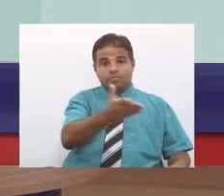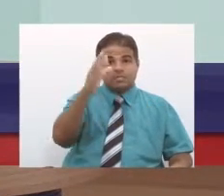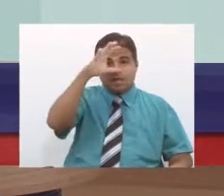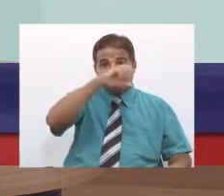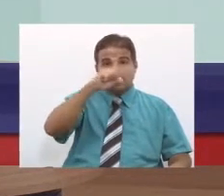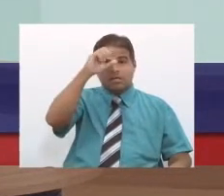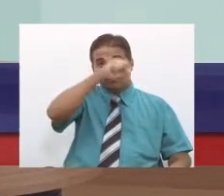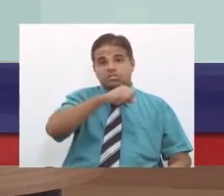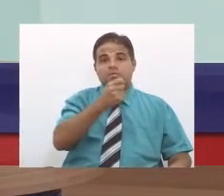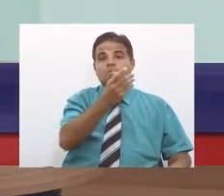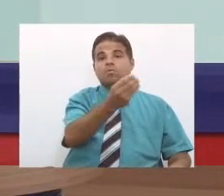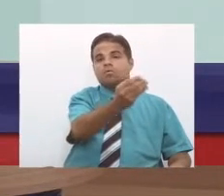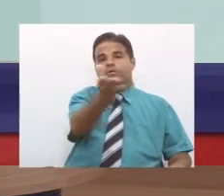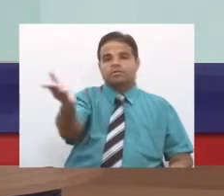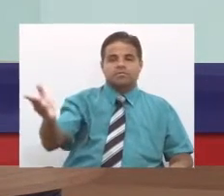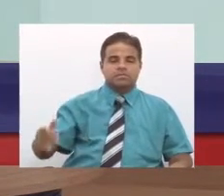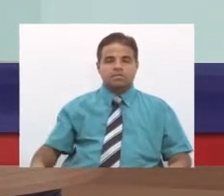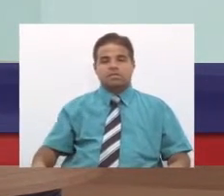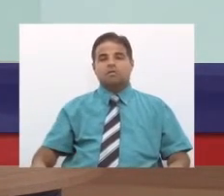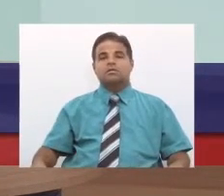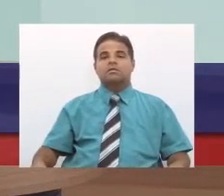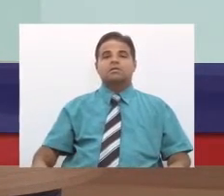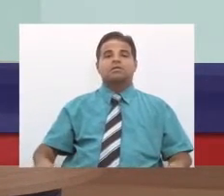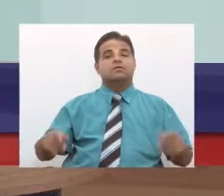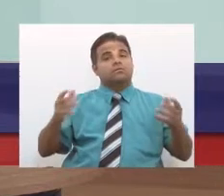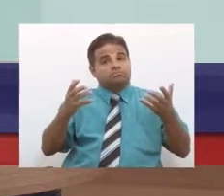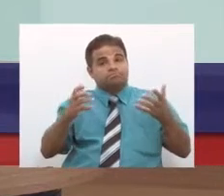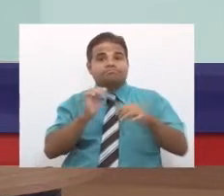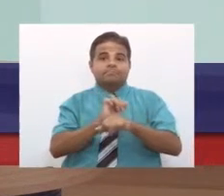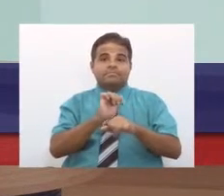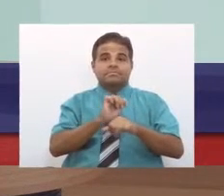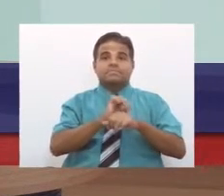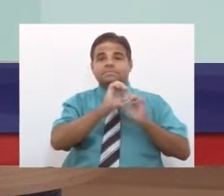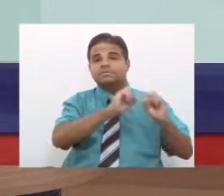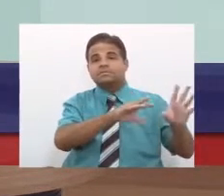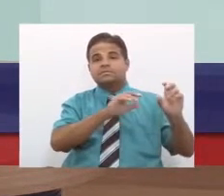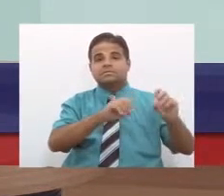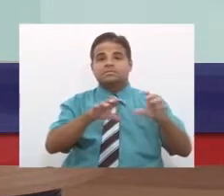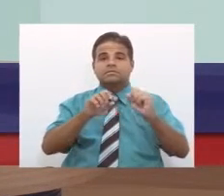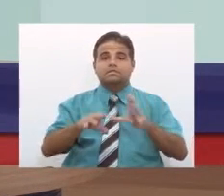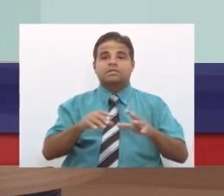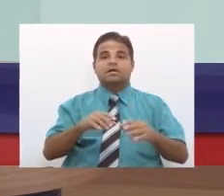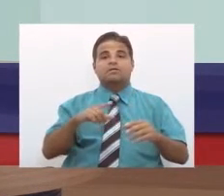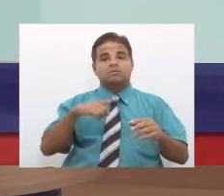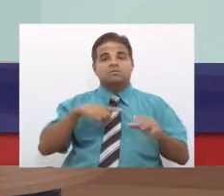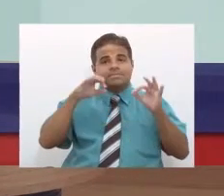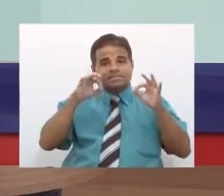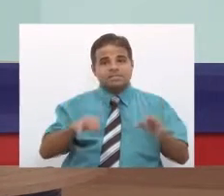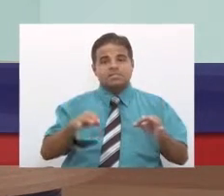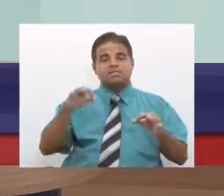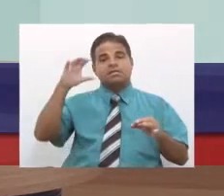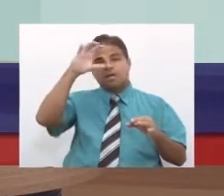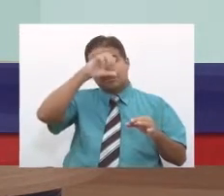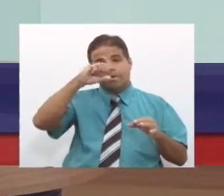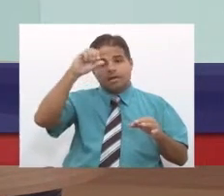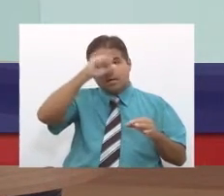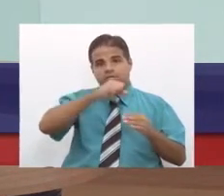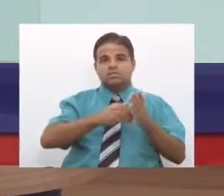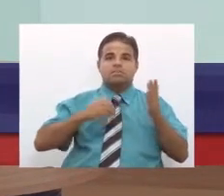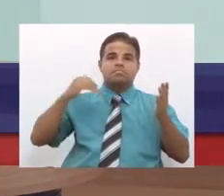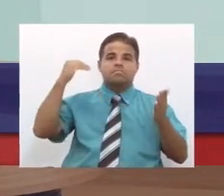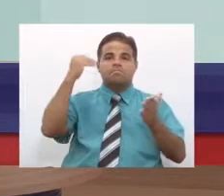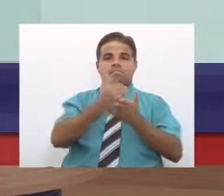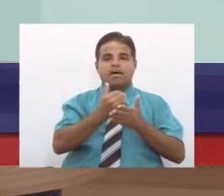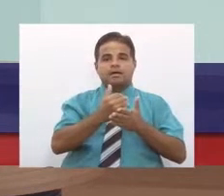nessa casa, espero poder ter ensinado um pouco, mas tenho certeza que aprendi mais, principalmente